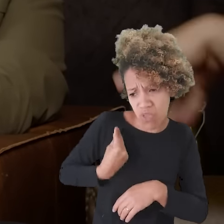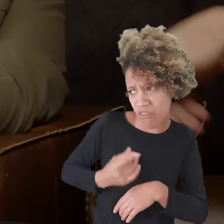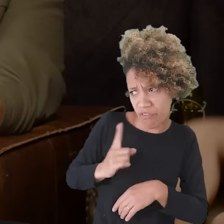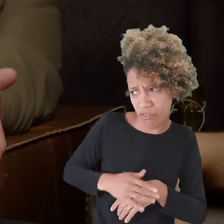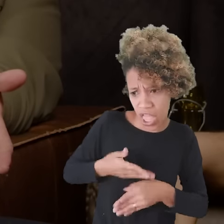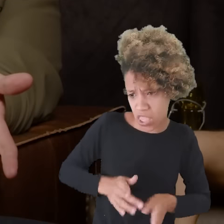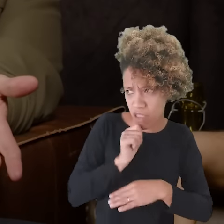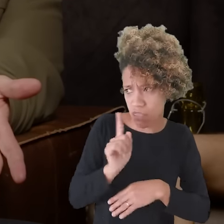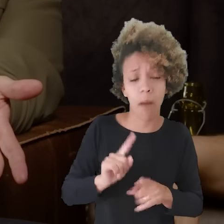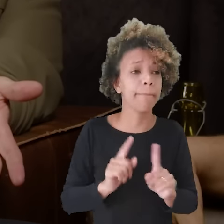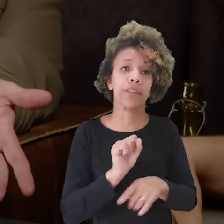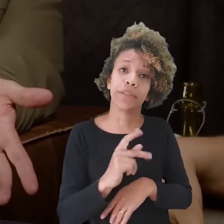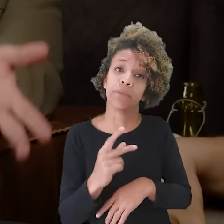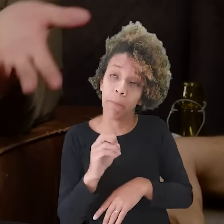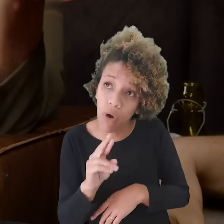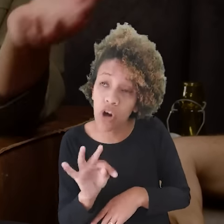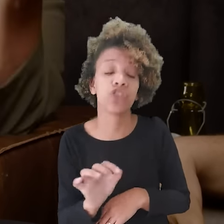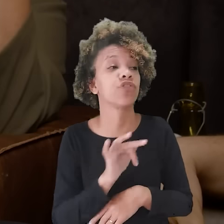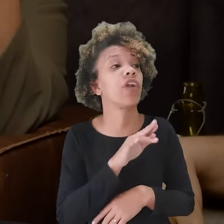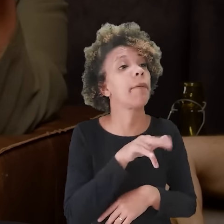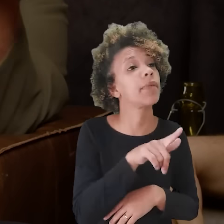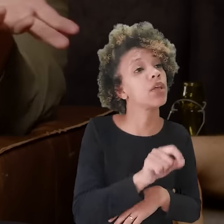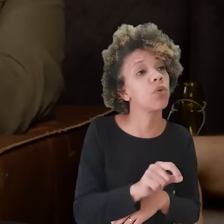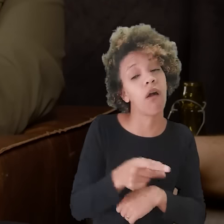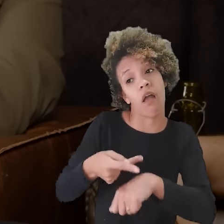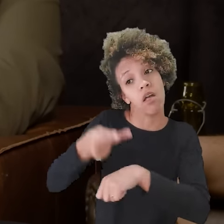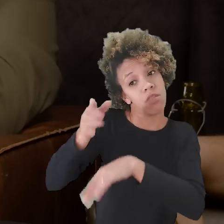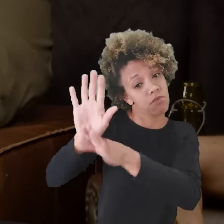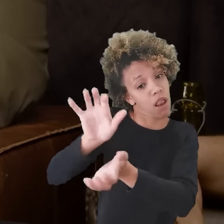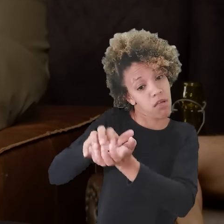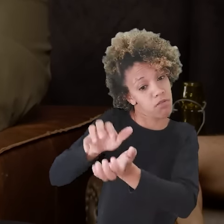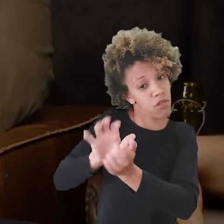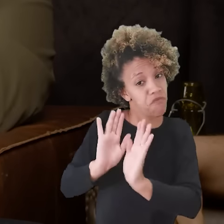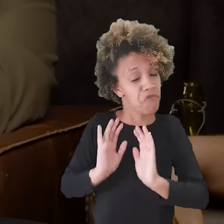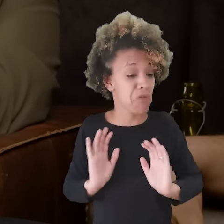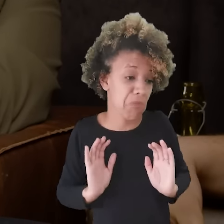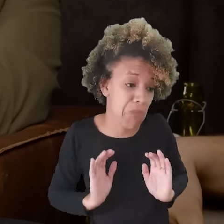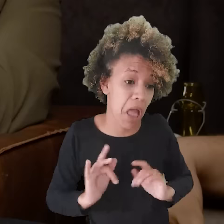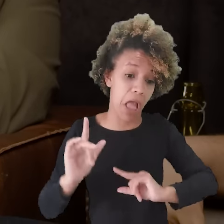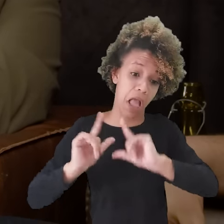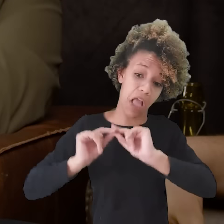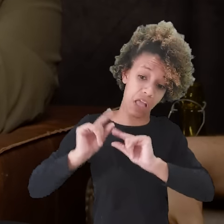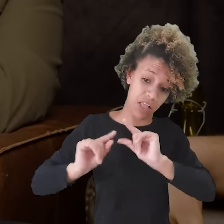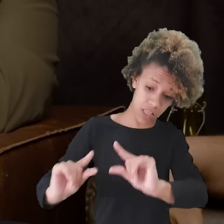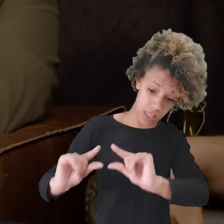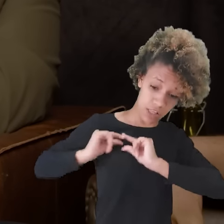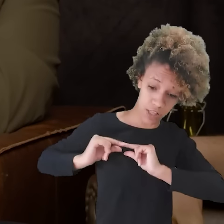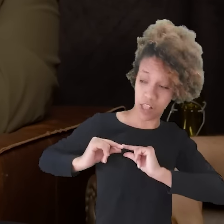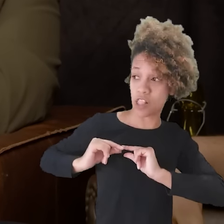eu ia falar você sabe que foi o Flamengo eu falei não a taça tá lá no Recife a estrela